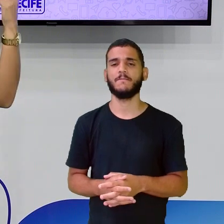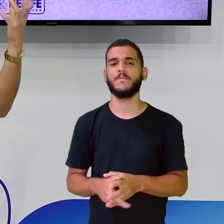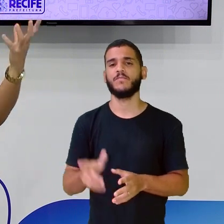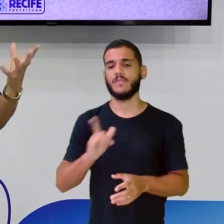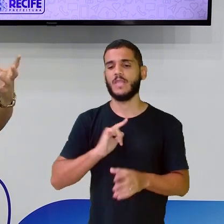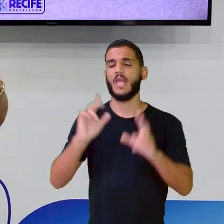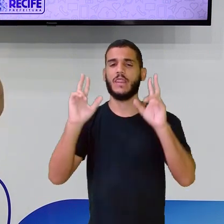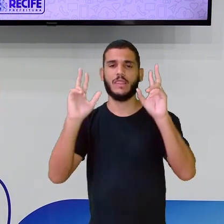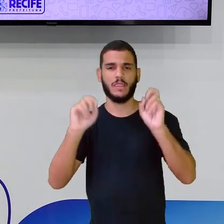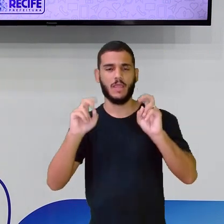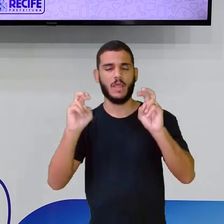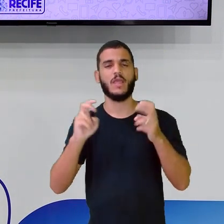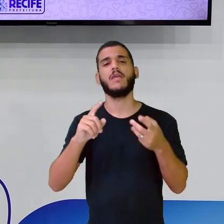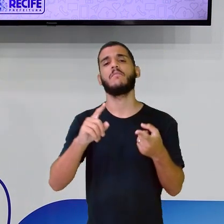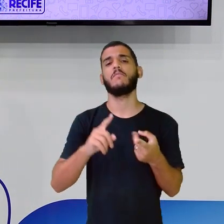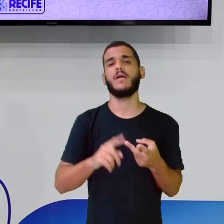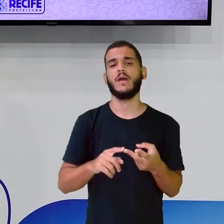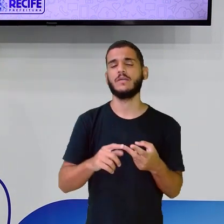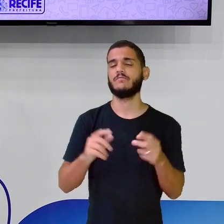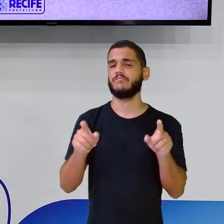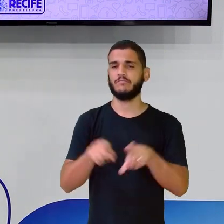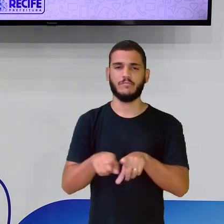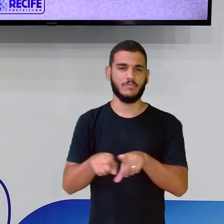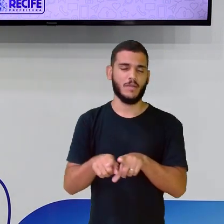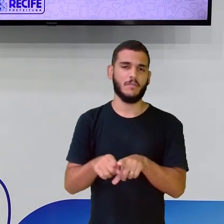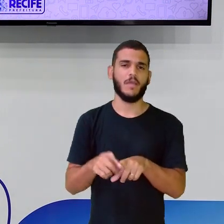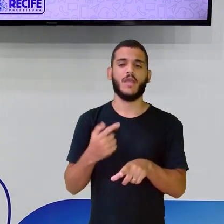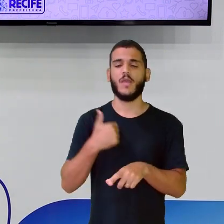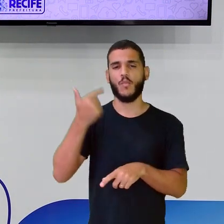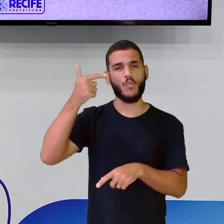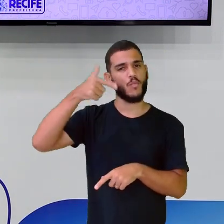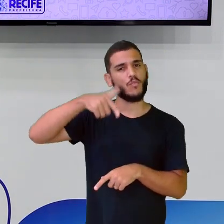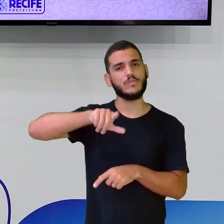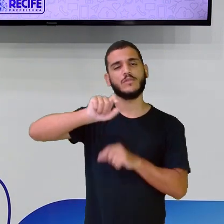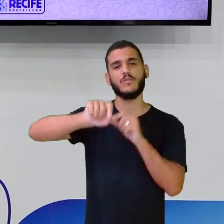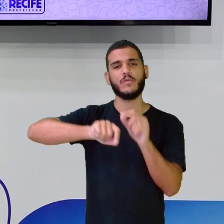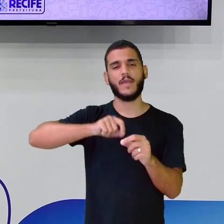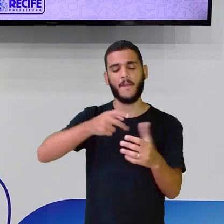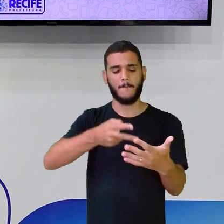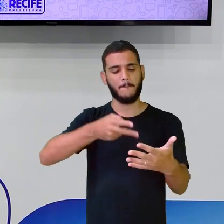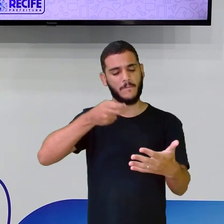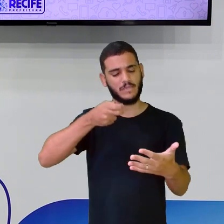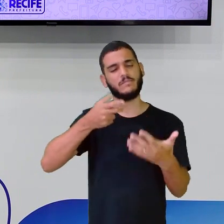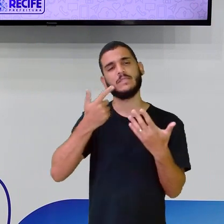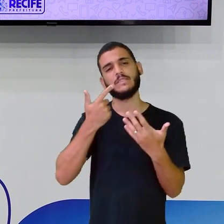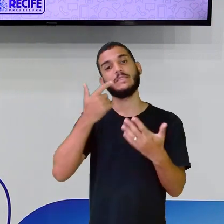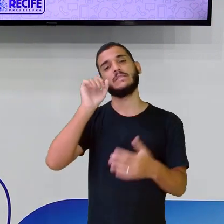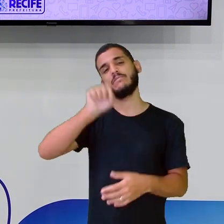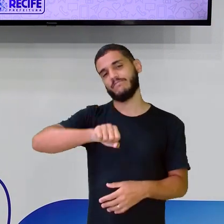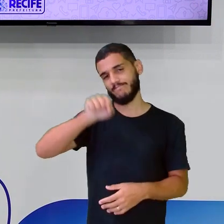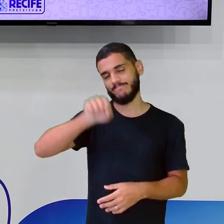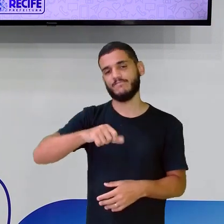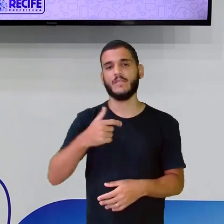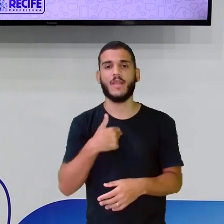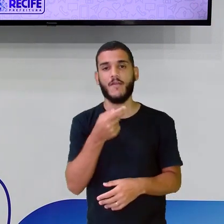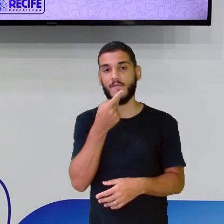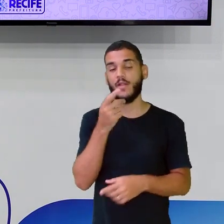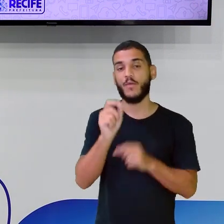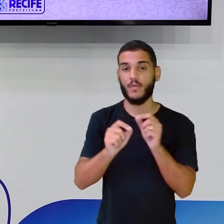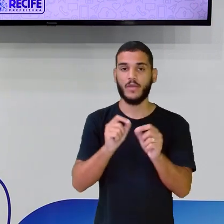determinados assuntos, de determinadas temáticas, eu consigo fazer a interpretação? Sim. Eu falo